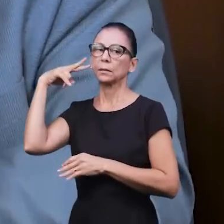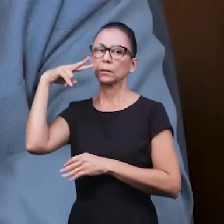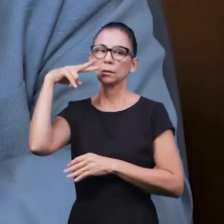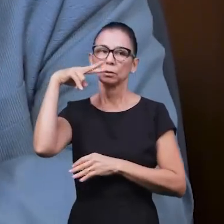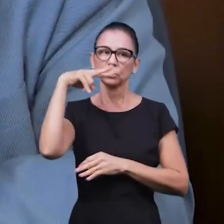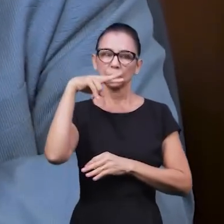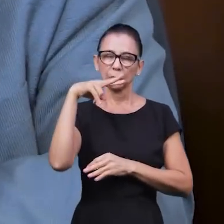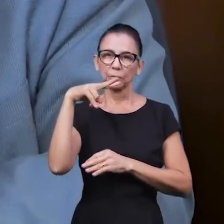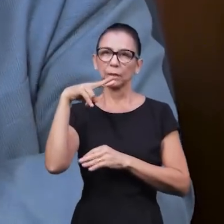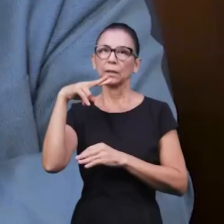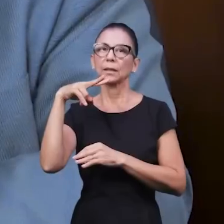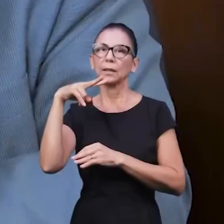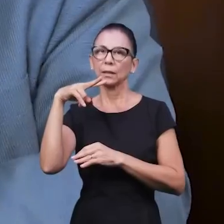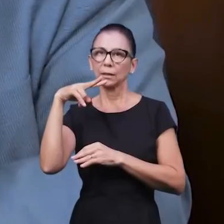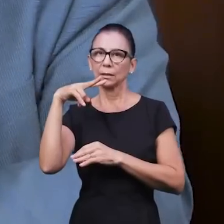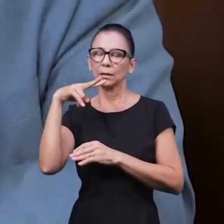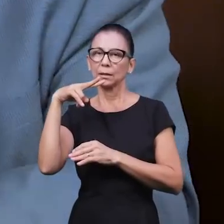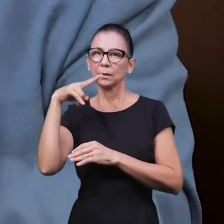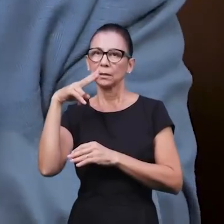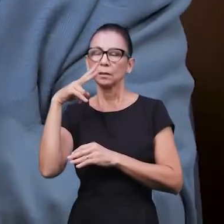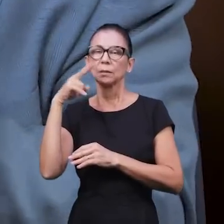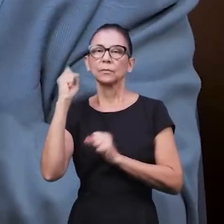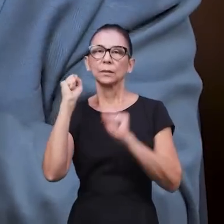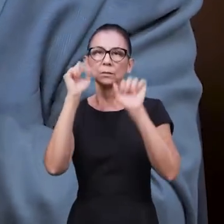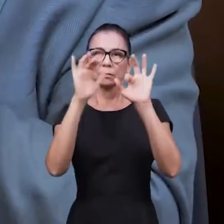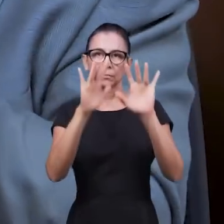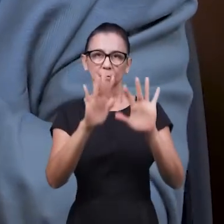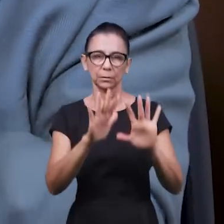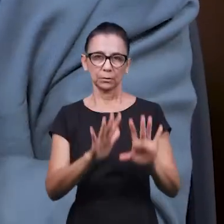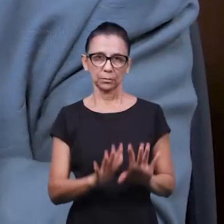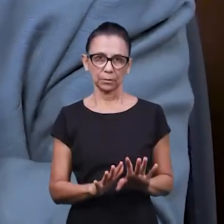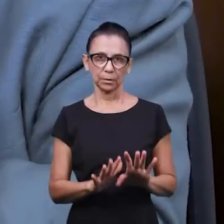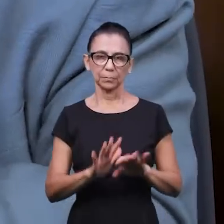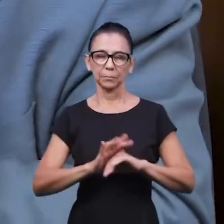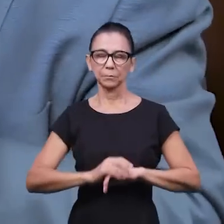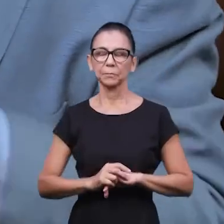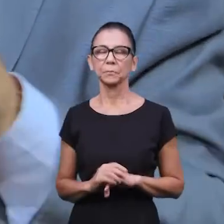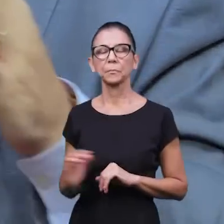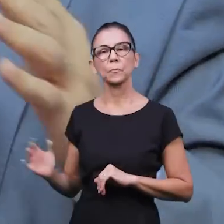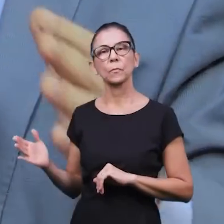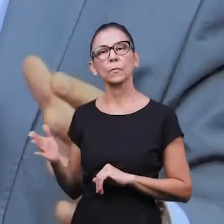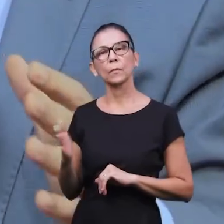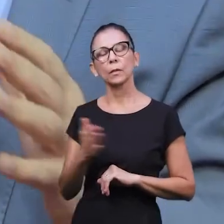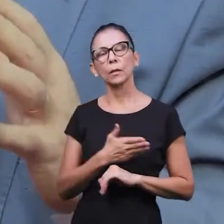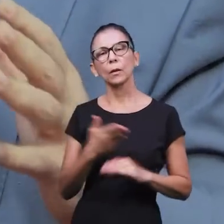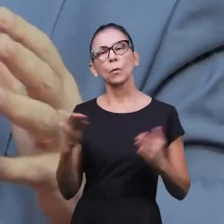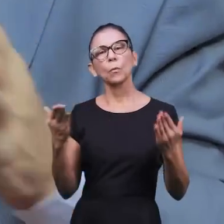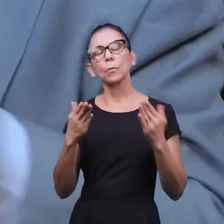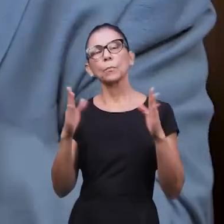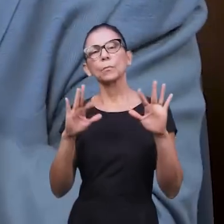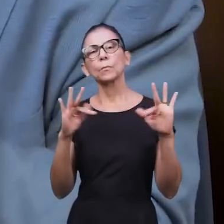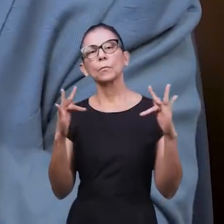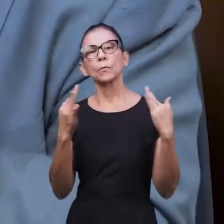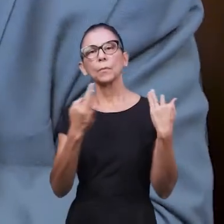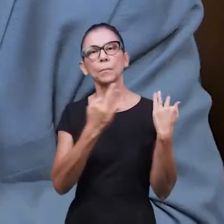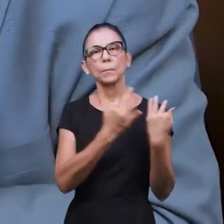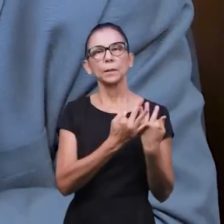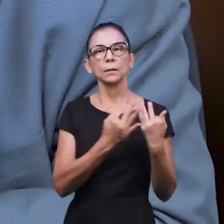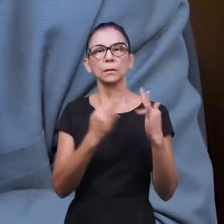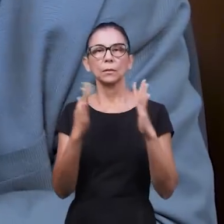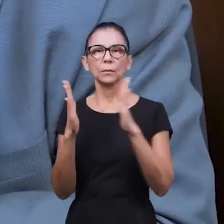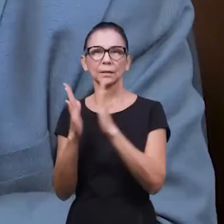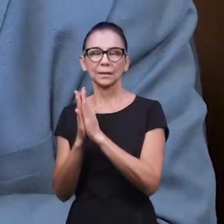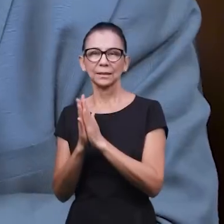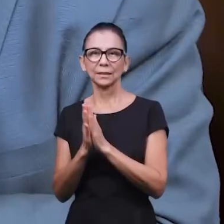te recompensará. Luiz, hoje é um dia de oração, nós estamos falando de família, então a gente pode juntar